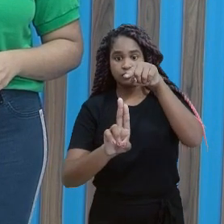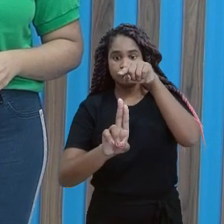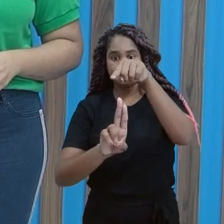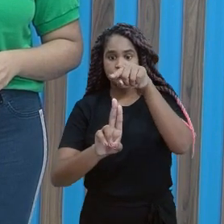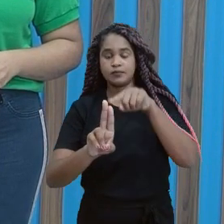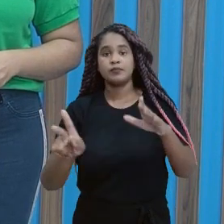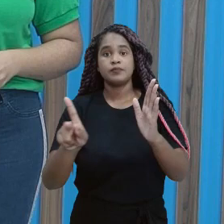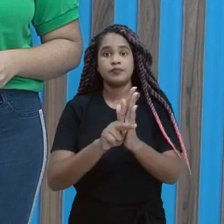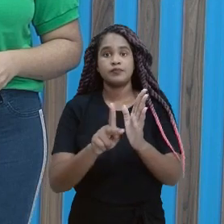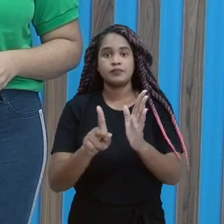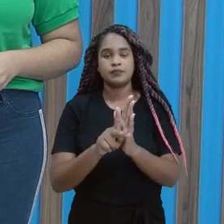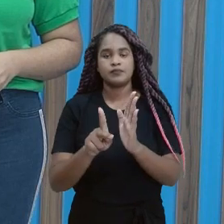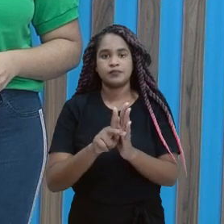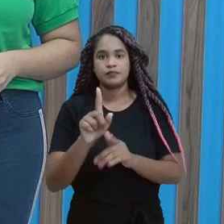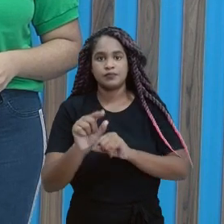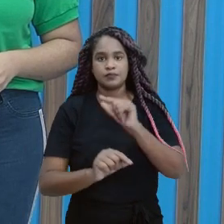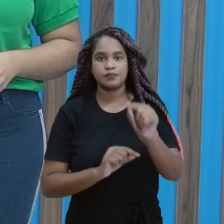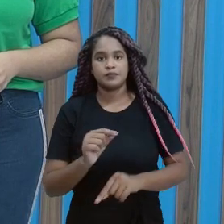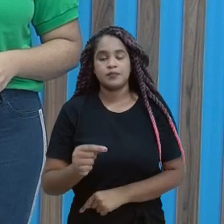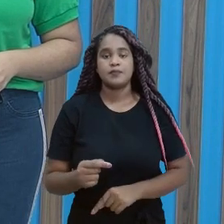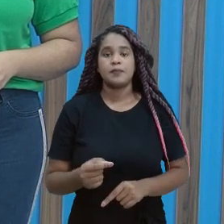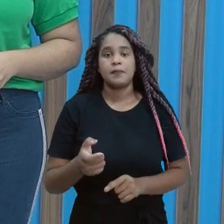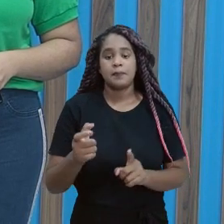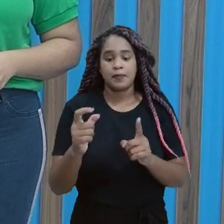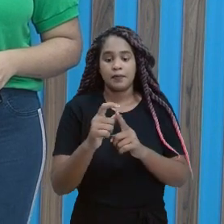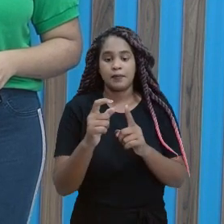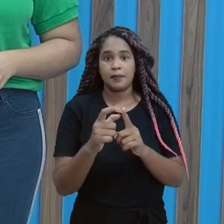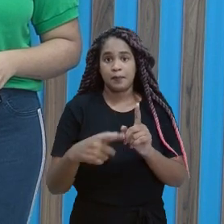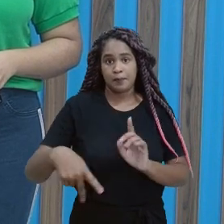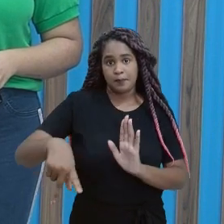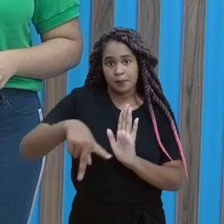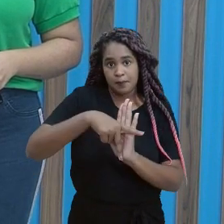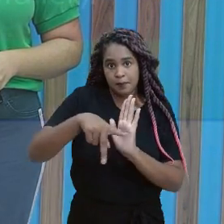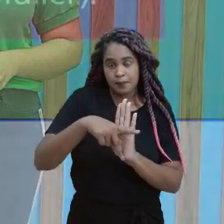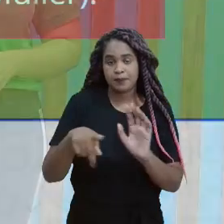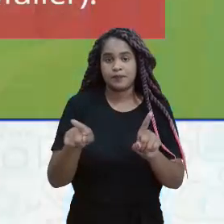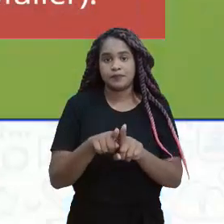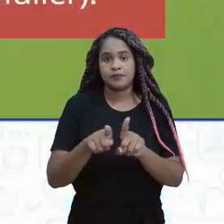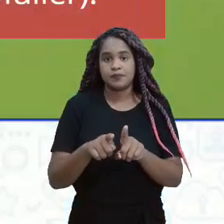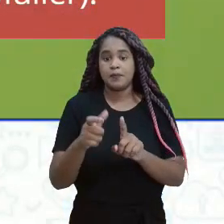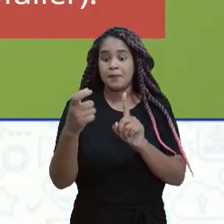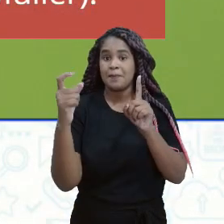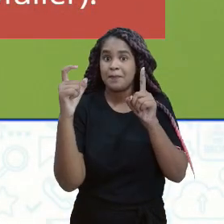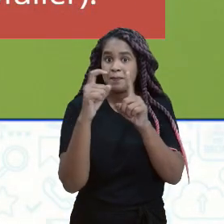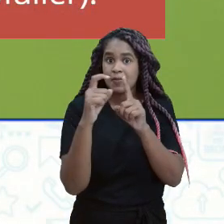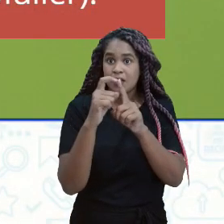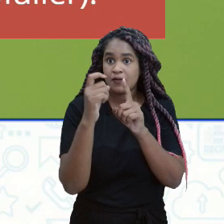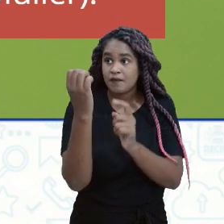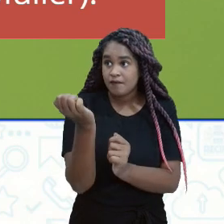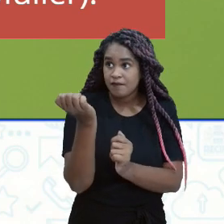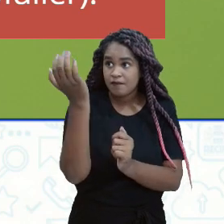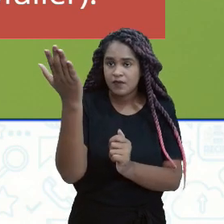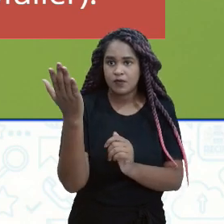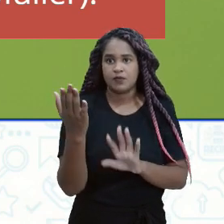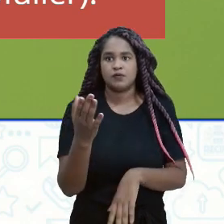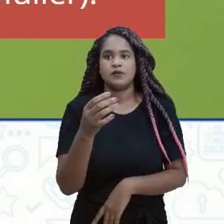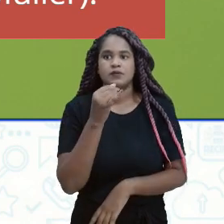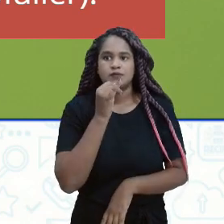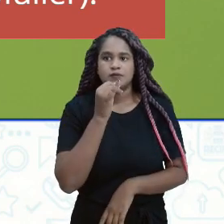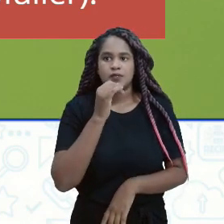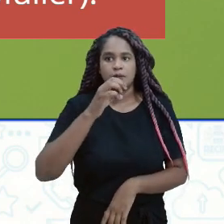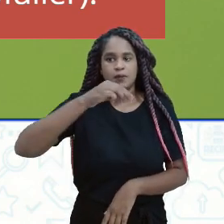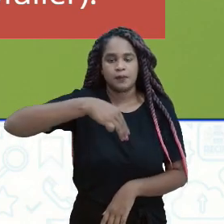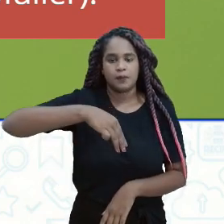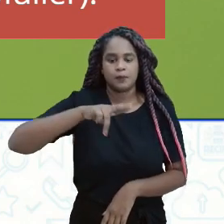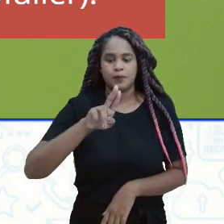palavras derivadas de nomes próprios estrangeiros, como Mülleriano, que vem de Miller, que é